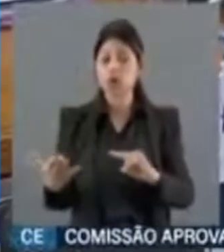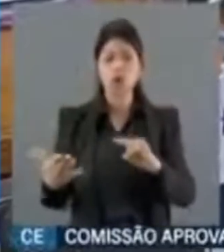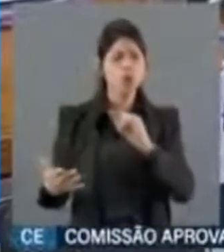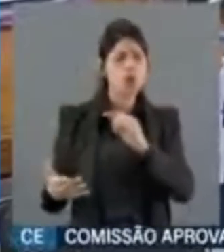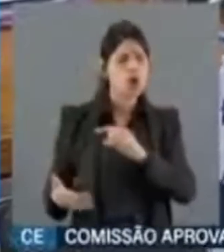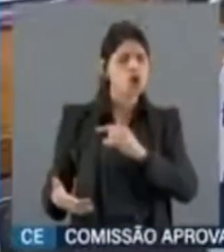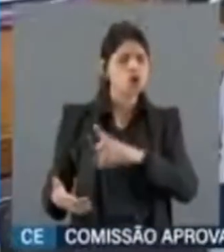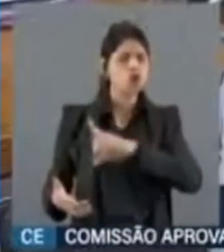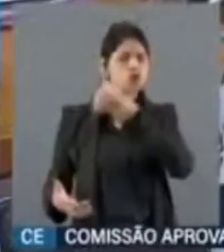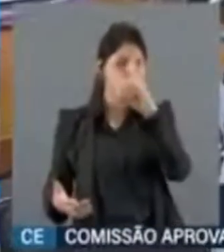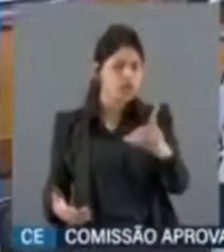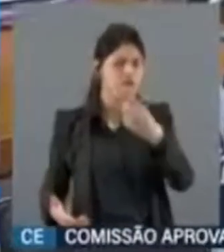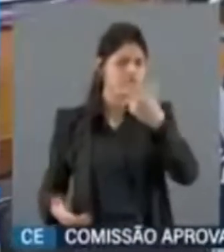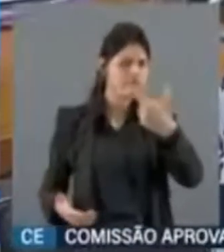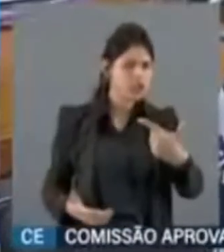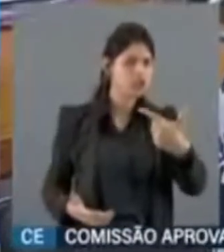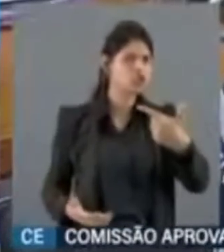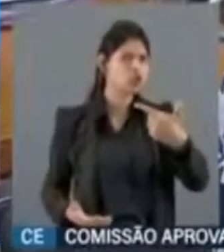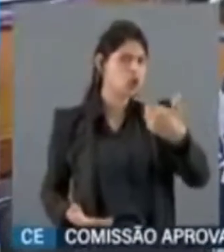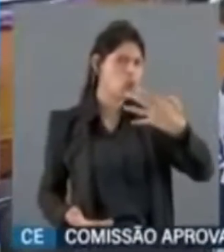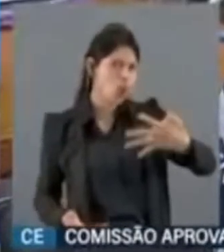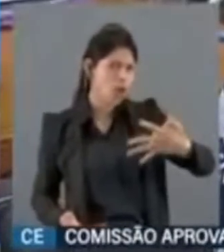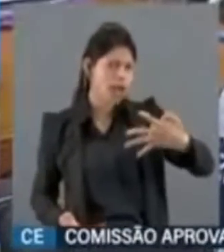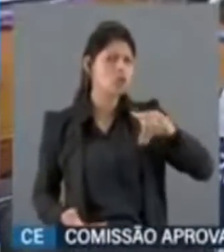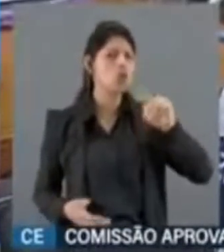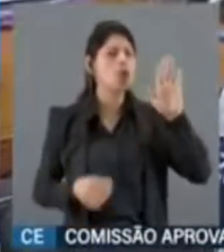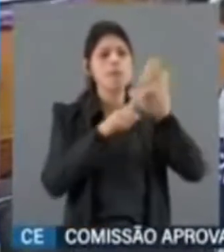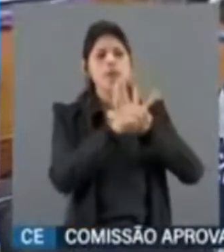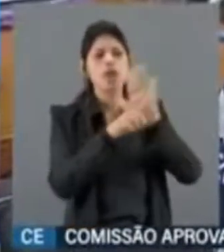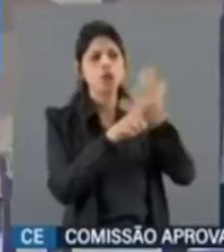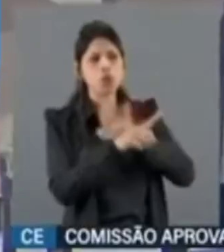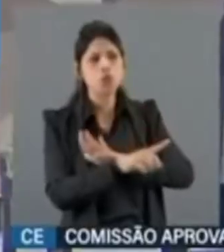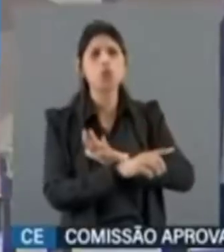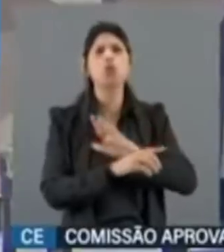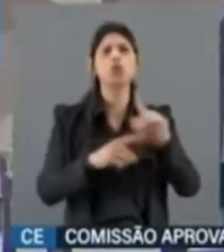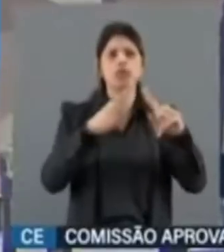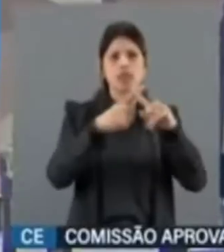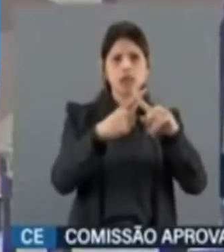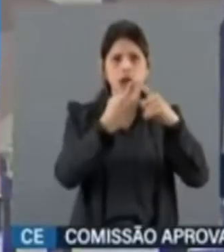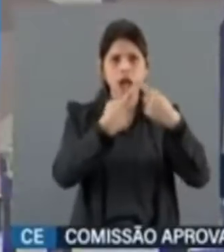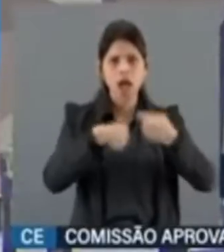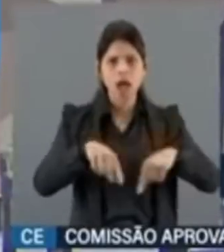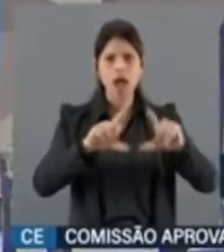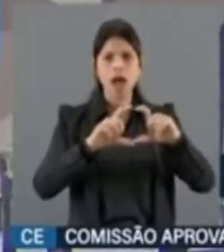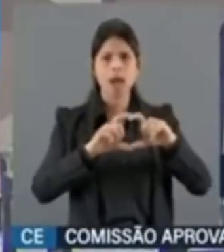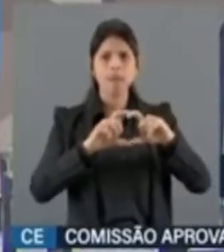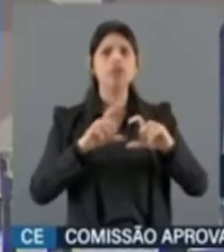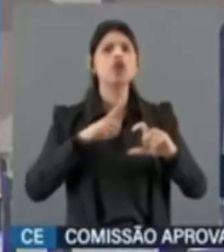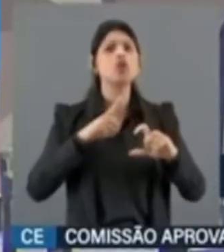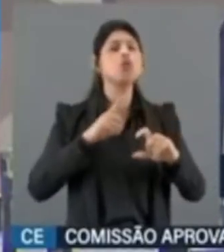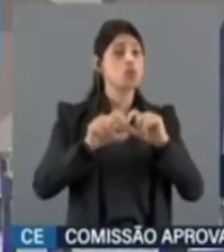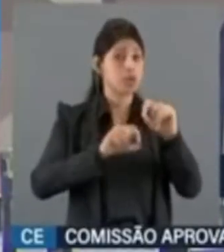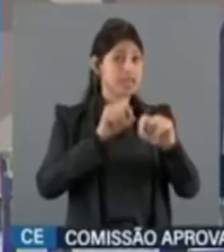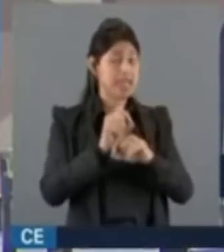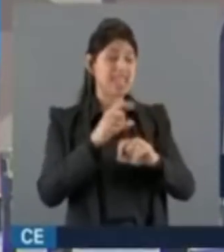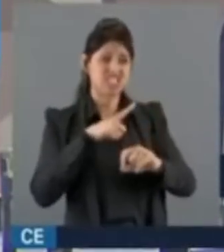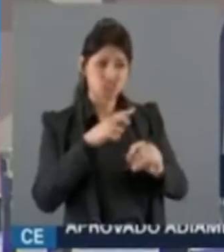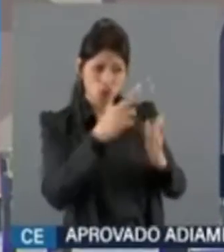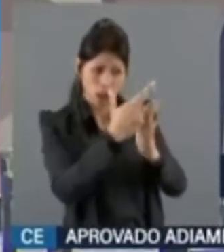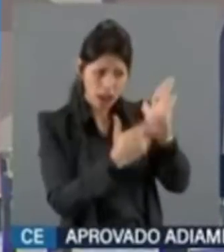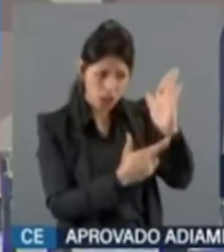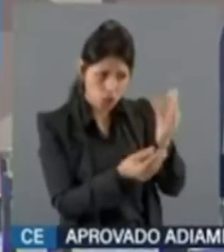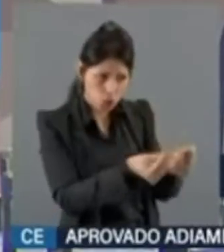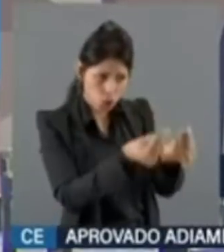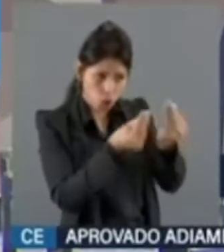ABIN recebeu algum relatório de inteligência do Exército? Nós não recebemos nenhum relatório de inteligência relativo